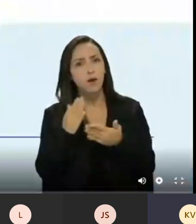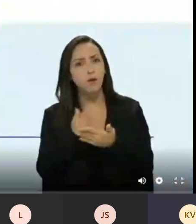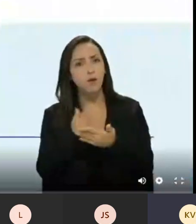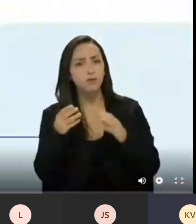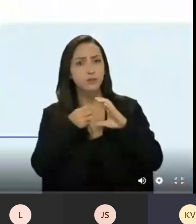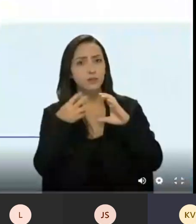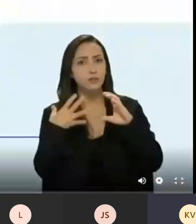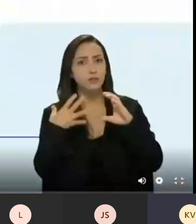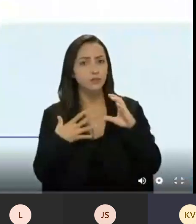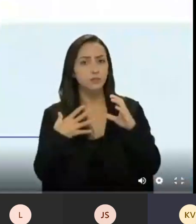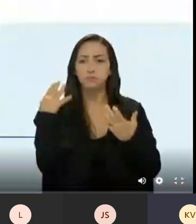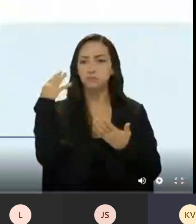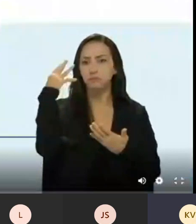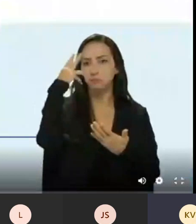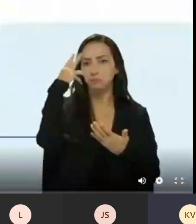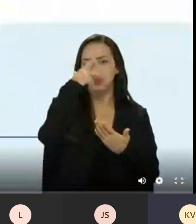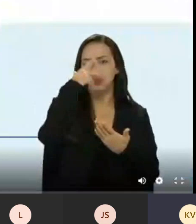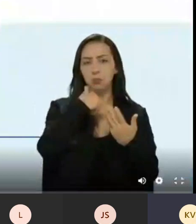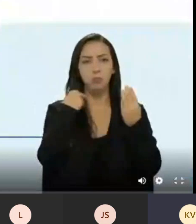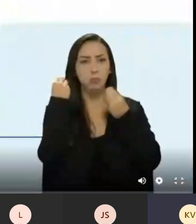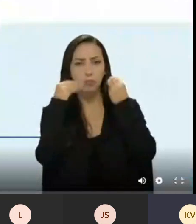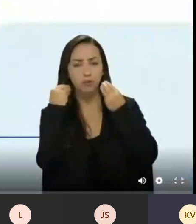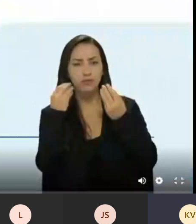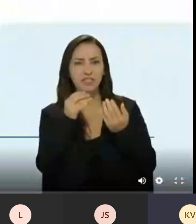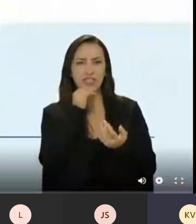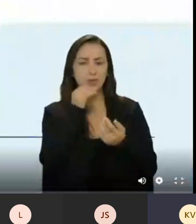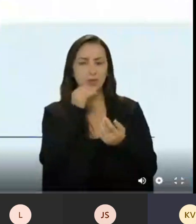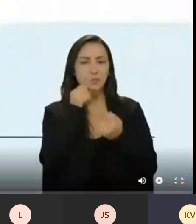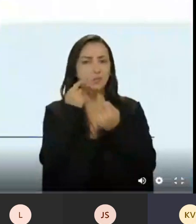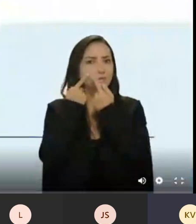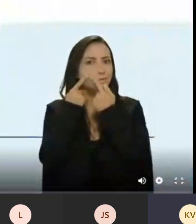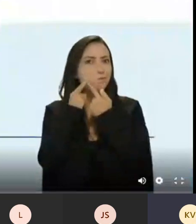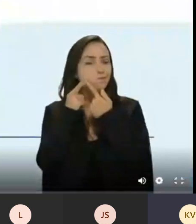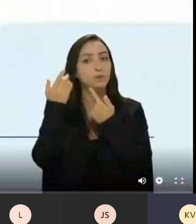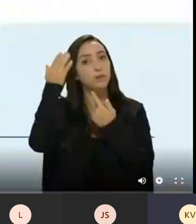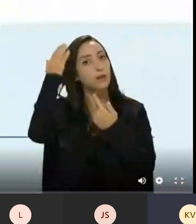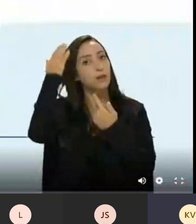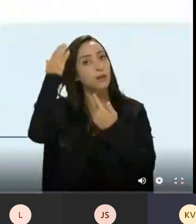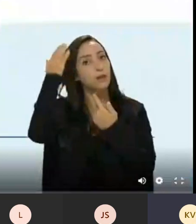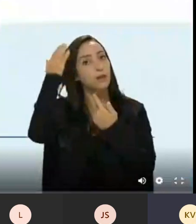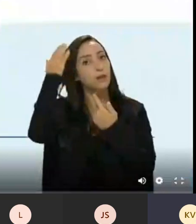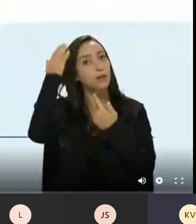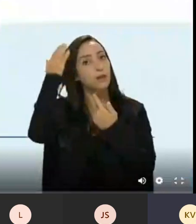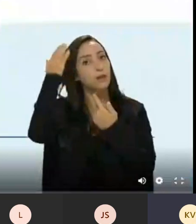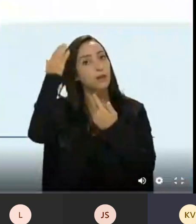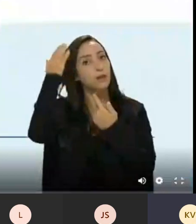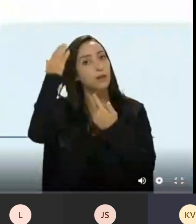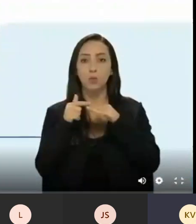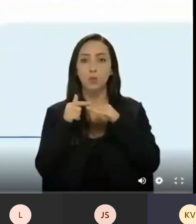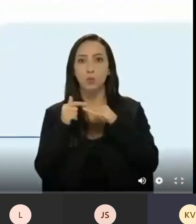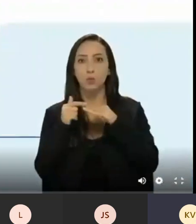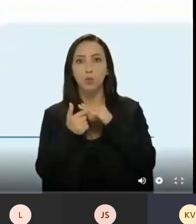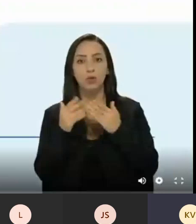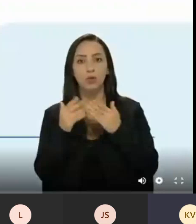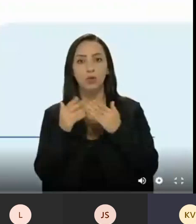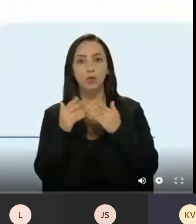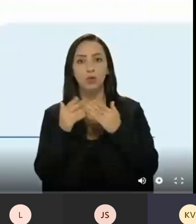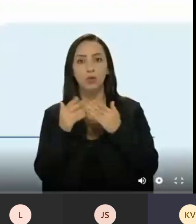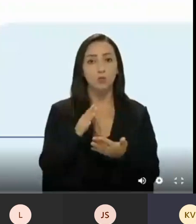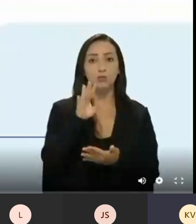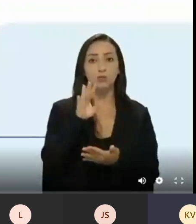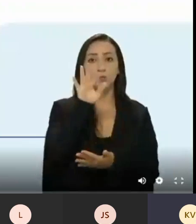alguns aspectos de embelezamento, como, por exemplo, acne, cabelos, unhas, alguns